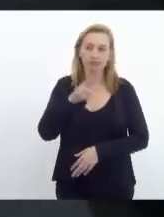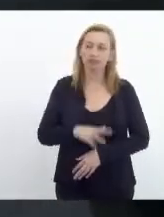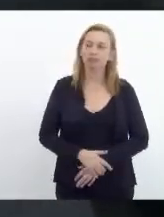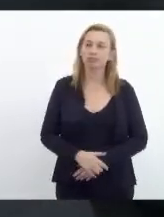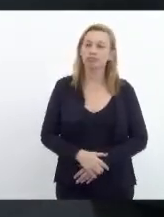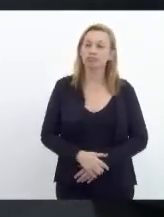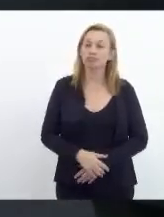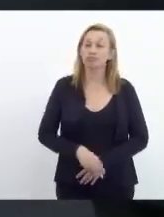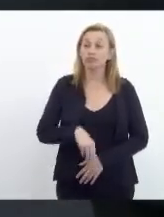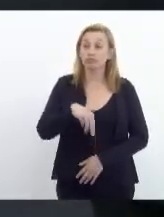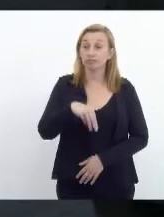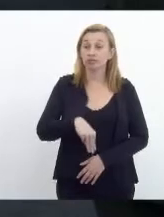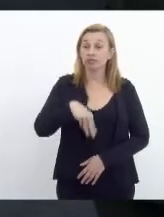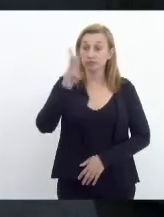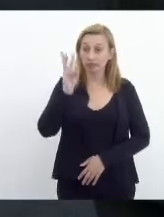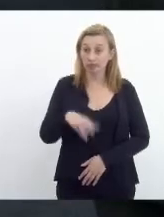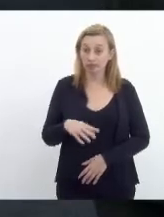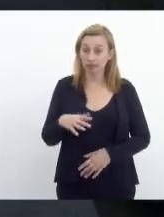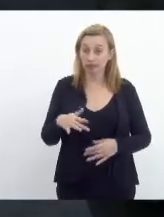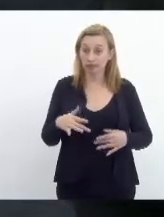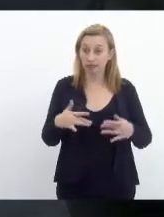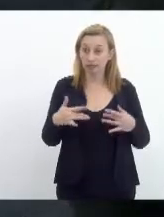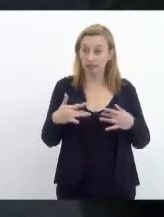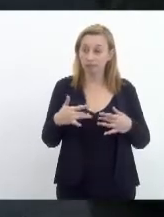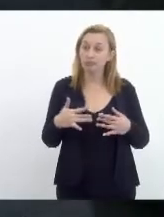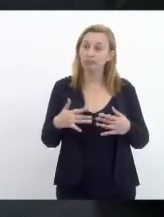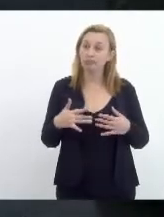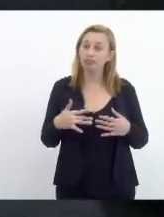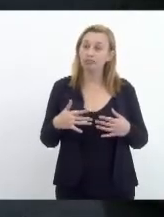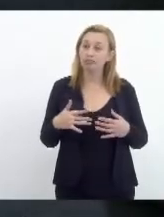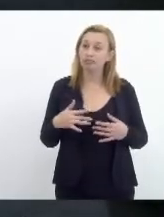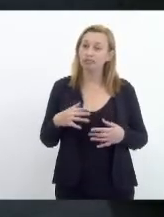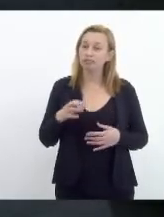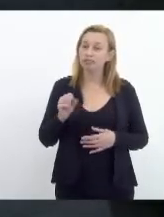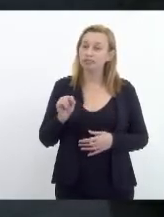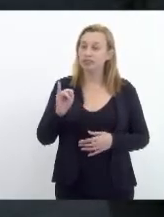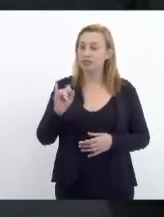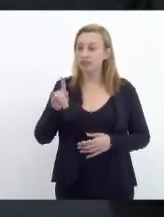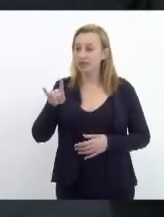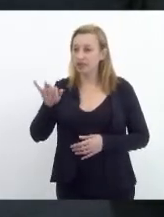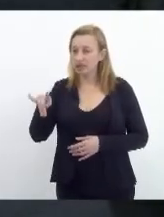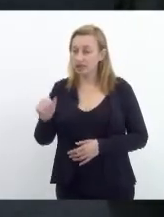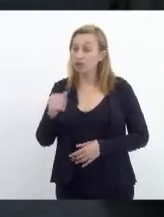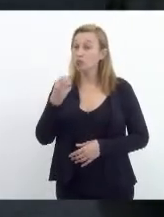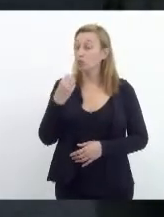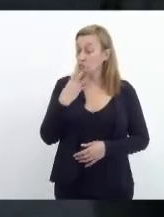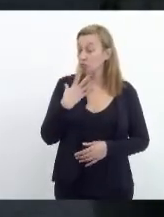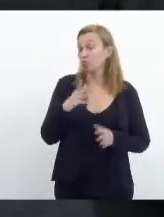a quem eu tenho uma profunda simpatia, o projeto é bom.